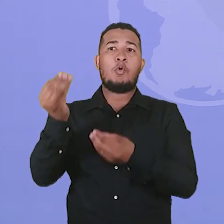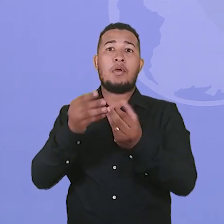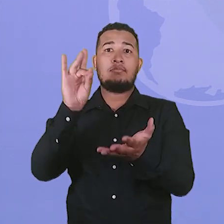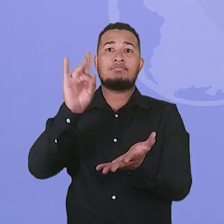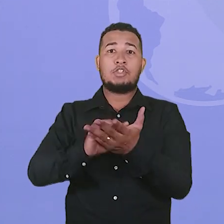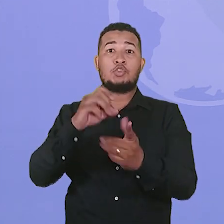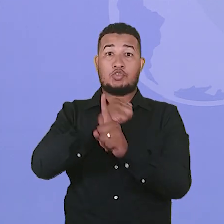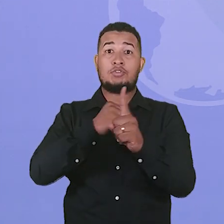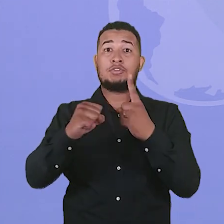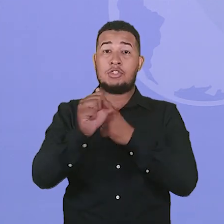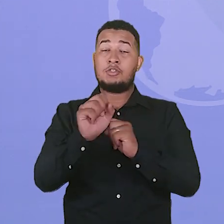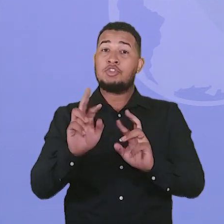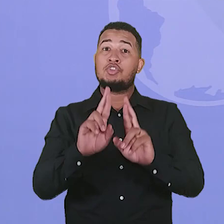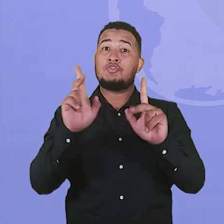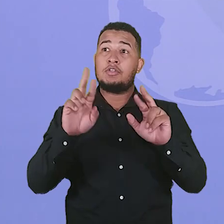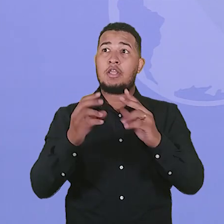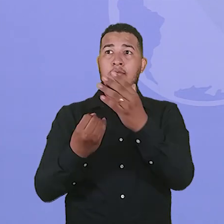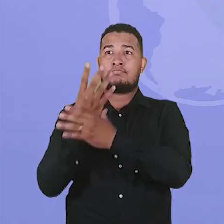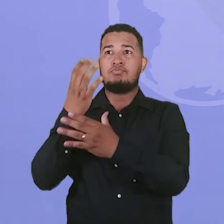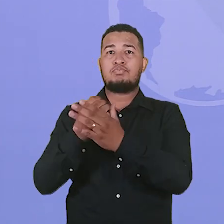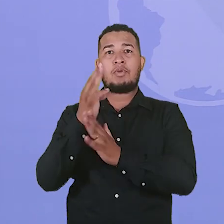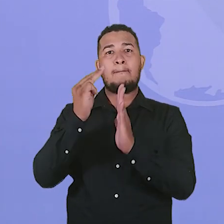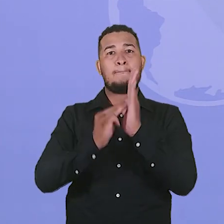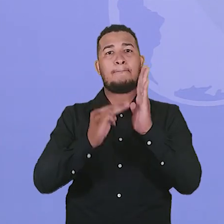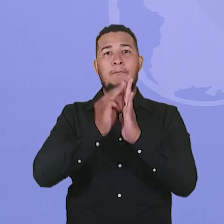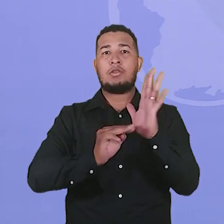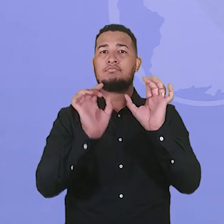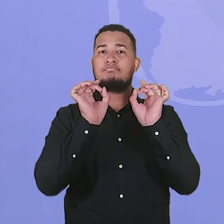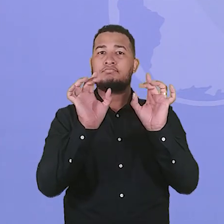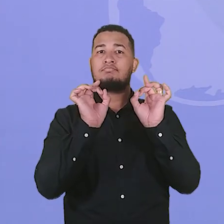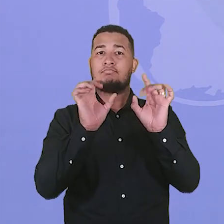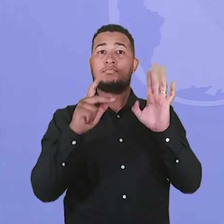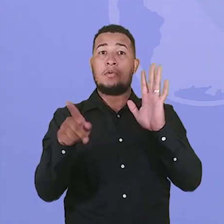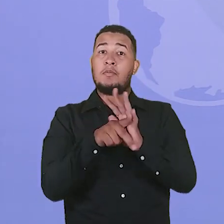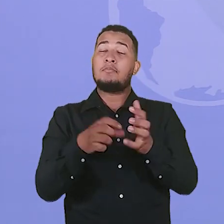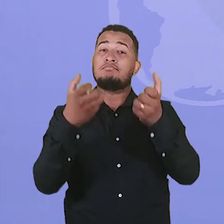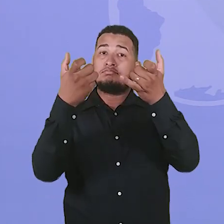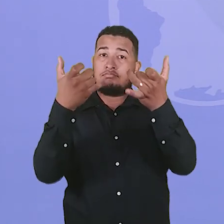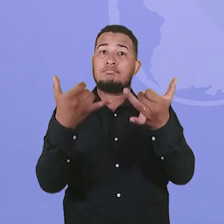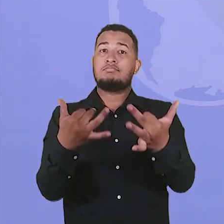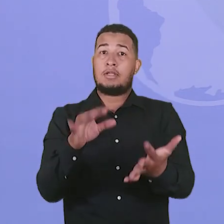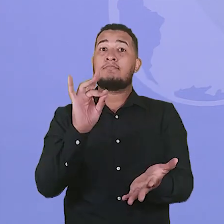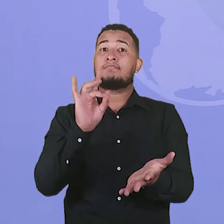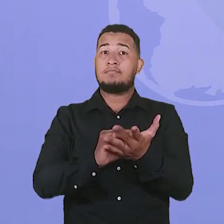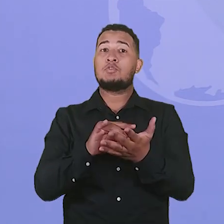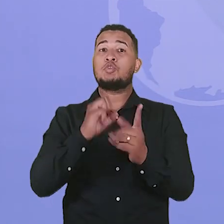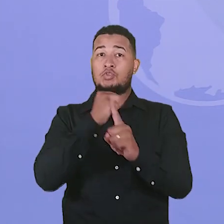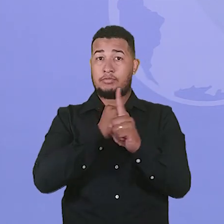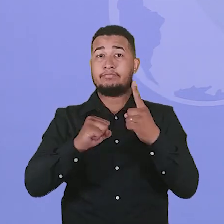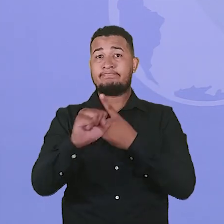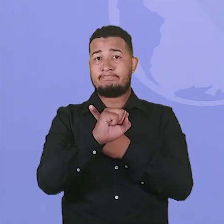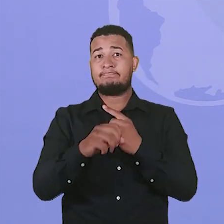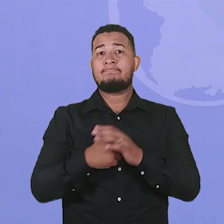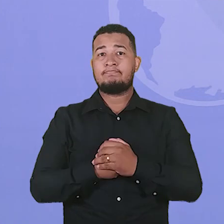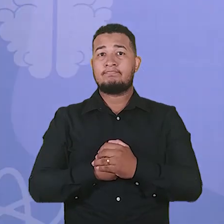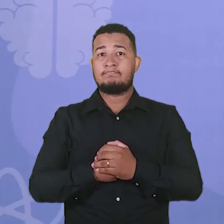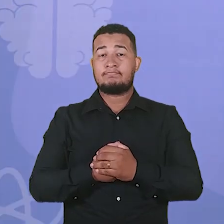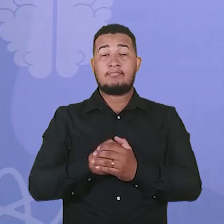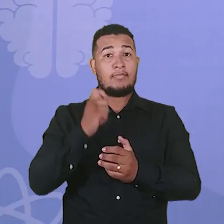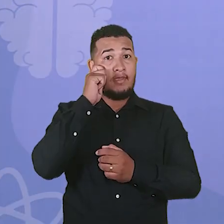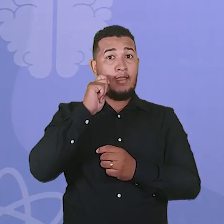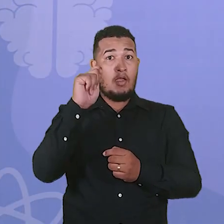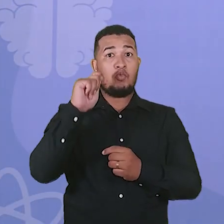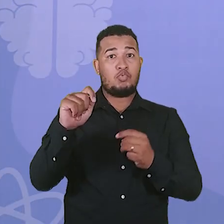da realidade social diferente, criaram métodos específicos, né, para explicar essa realidade social.